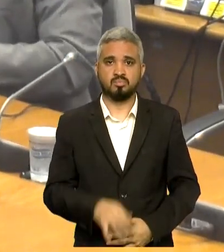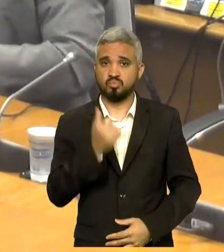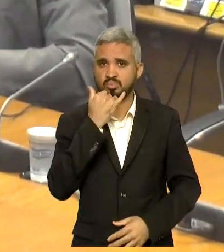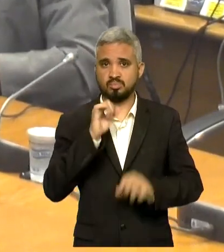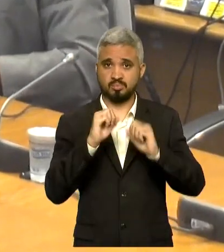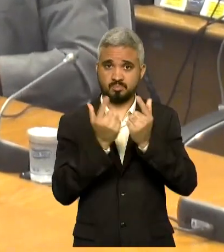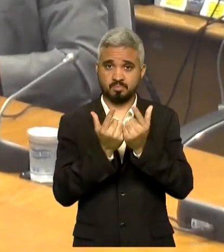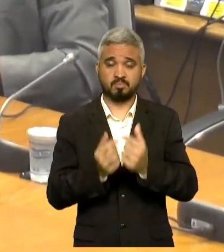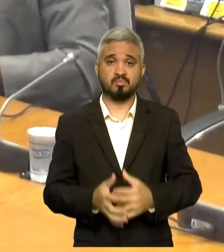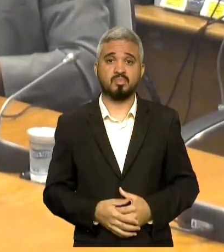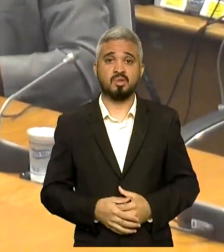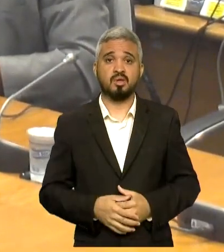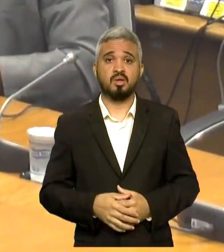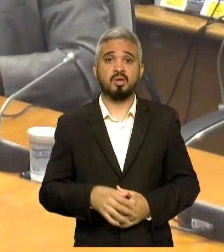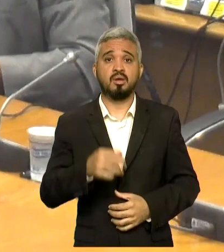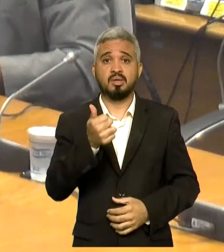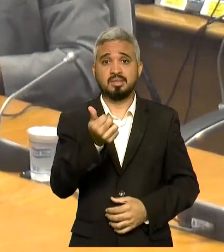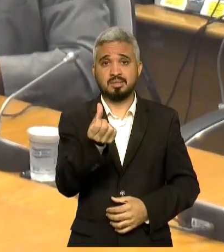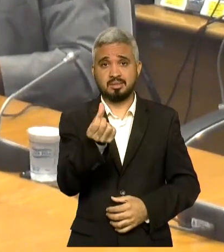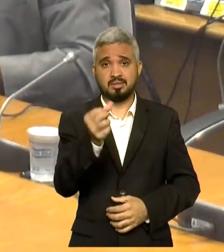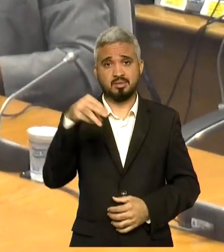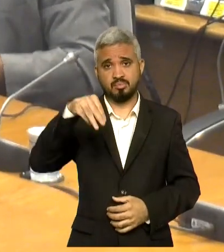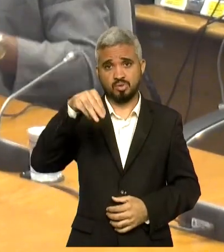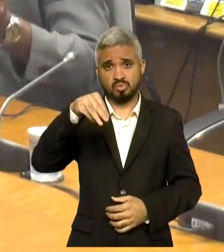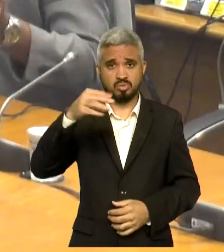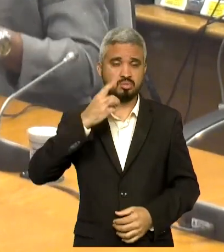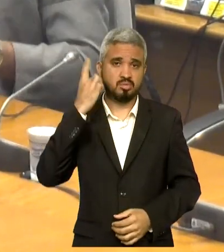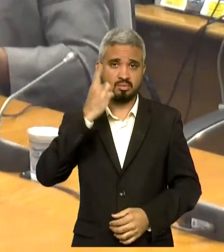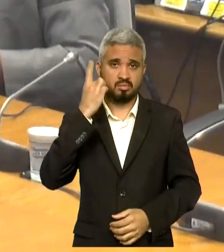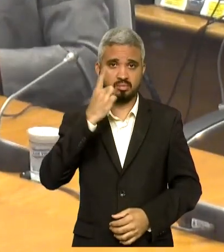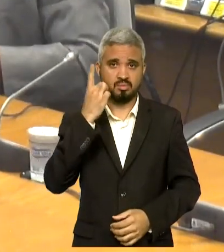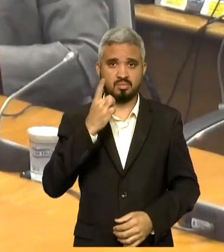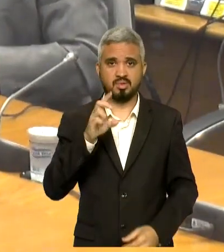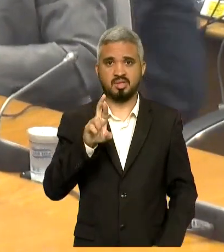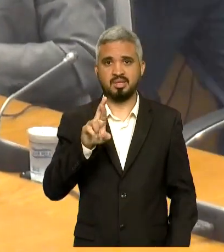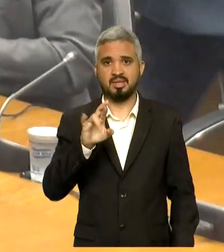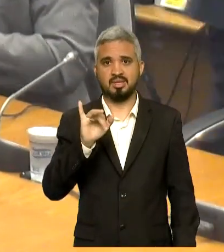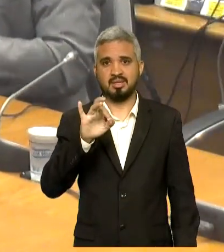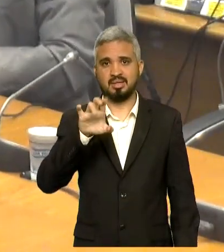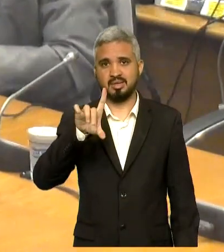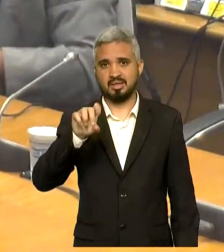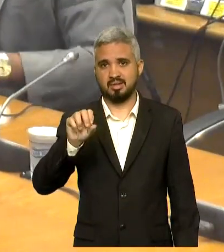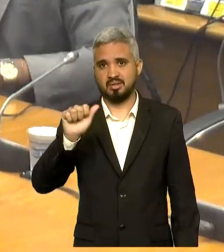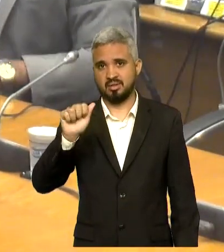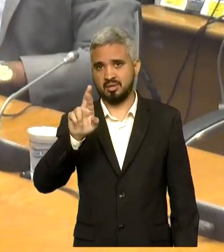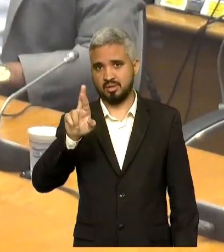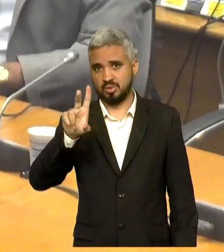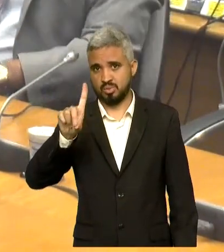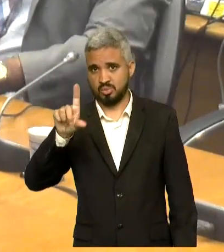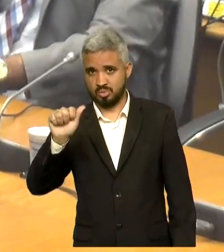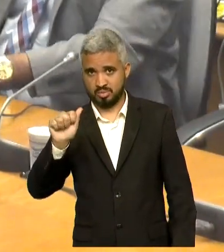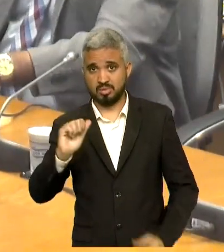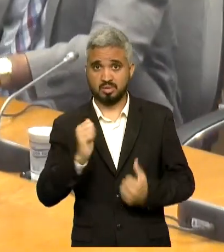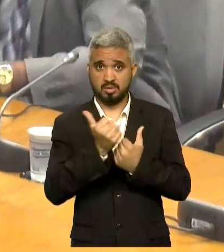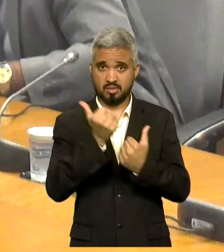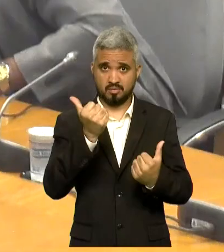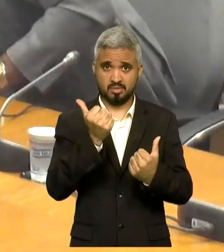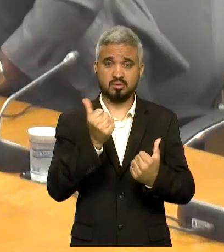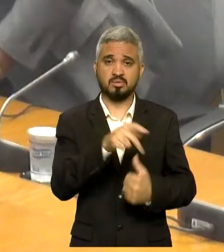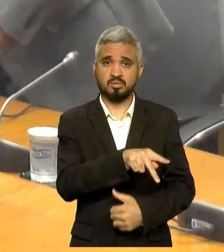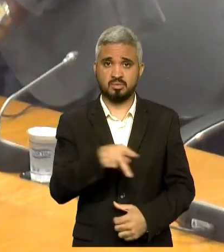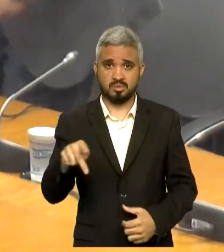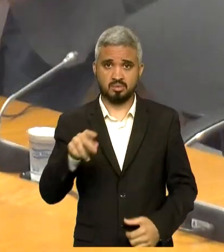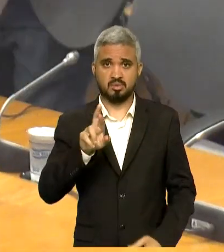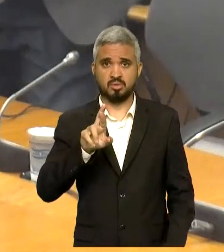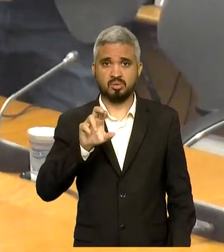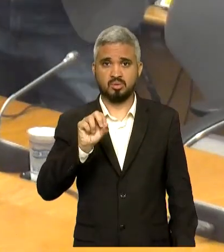por até 16 minutos, deputado Ricardo Arruda. Na sessão agora comandada Rodrigo pelo vice-presidente da Casa, deputado Rodrigo Lago. Eu